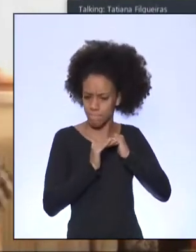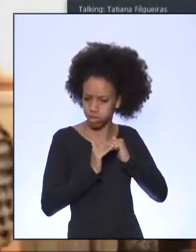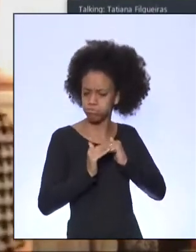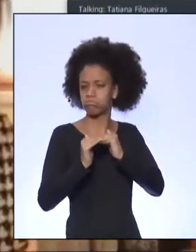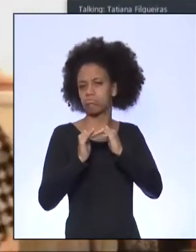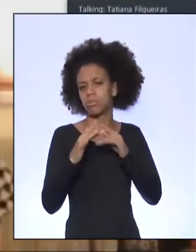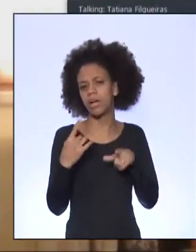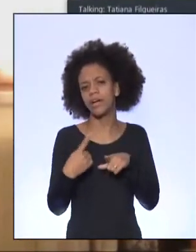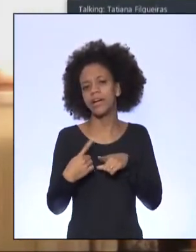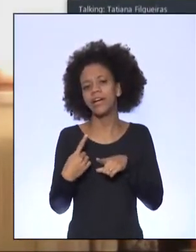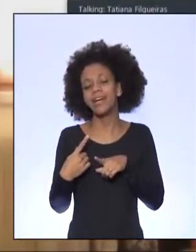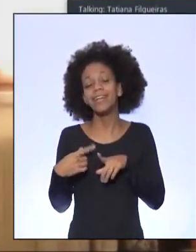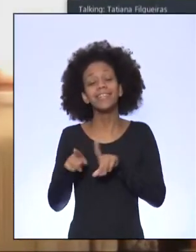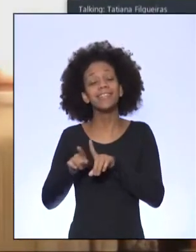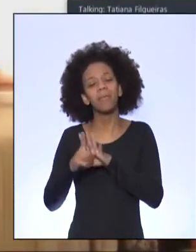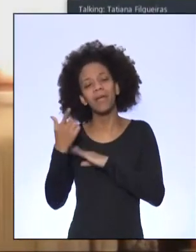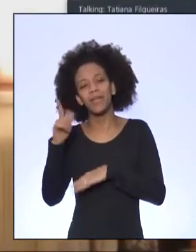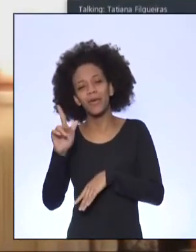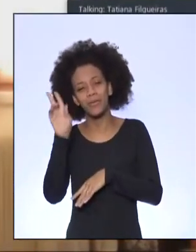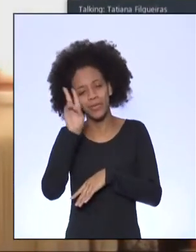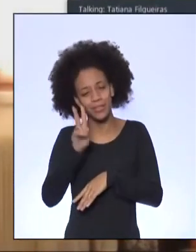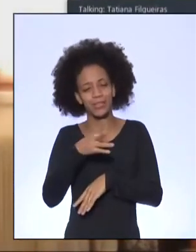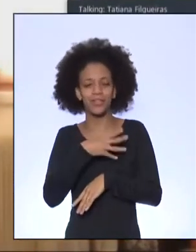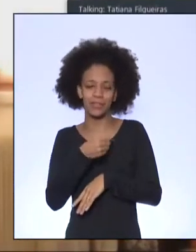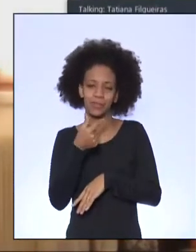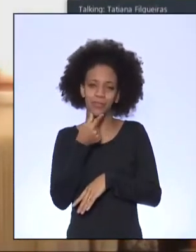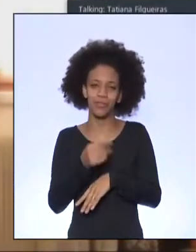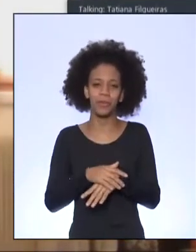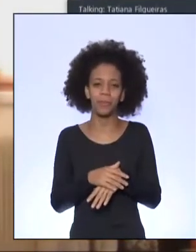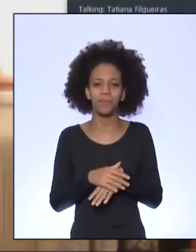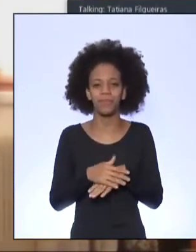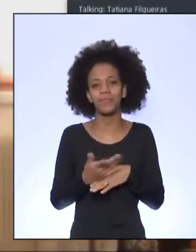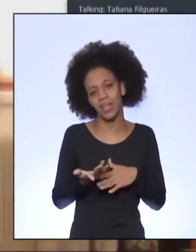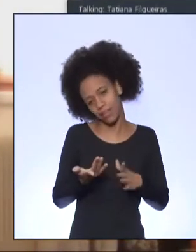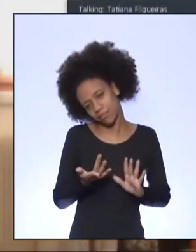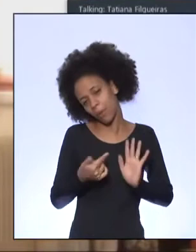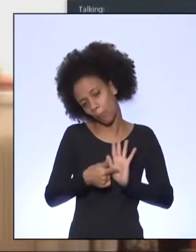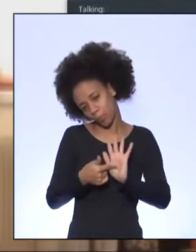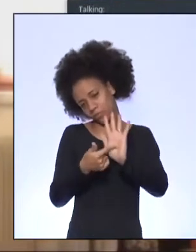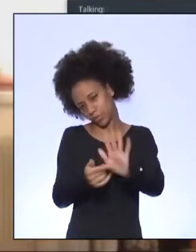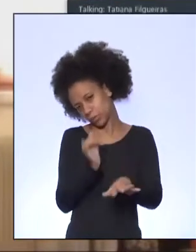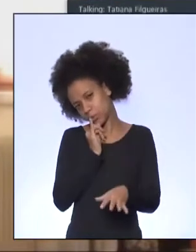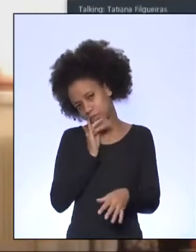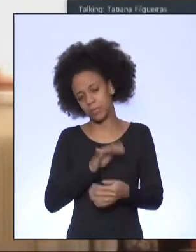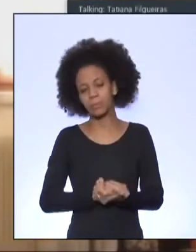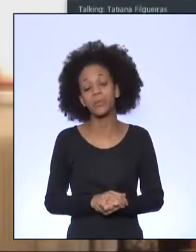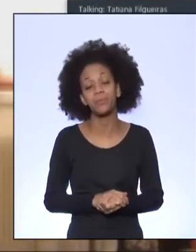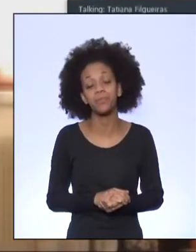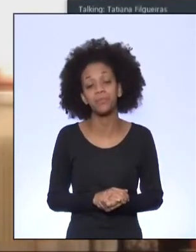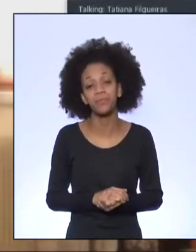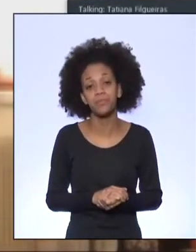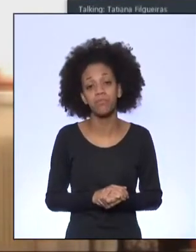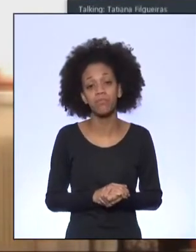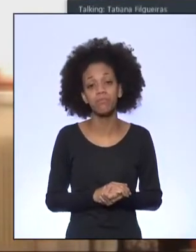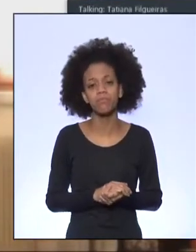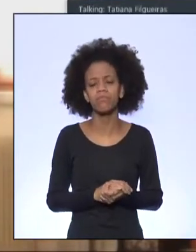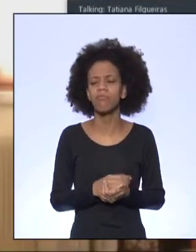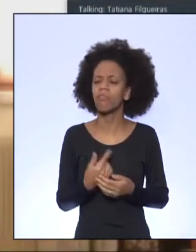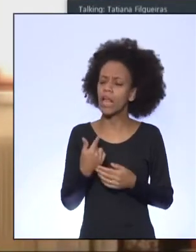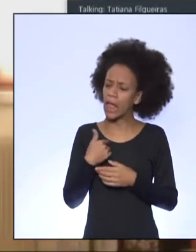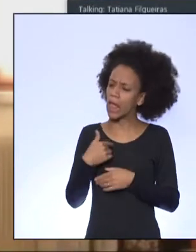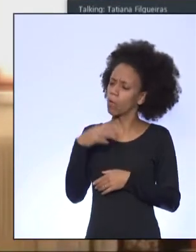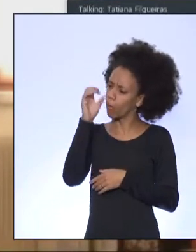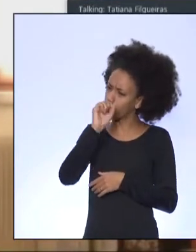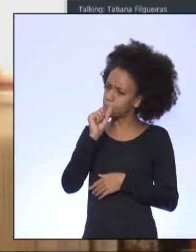outra historinha do meu filho que eu achei bacana, que eu queria compartilhar, eu estou pegando da criança para a gente transpor para a gente. ele falou, eu, em compensação, estou aprendendo a